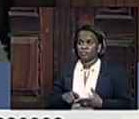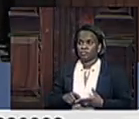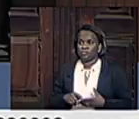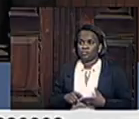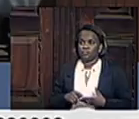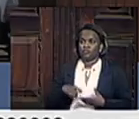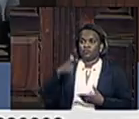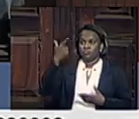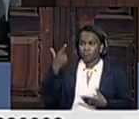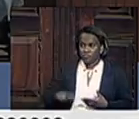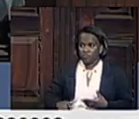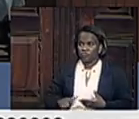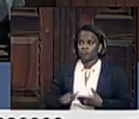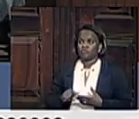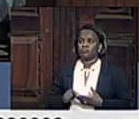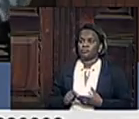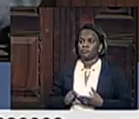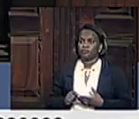mais uma vez,